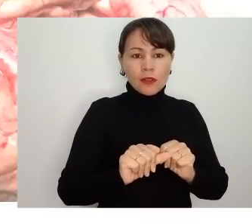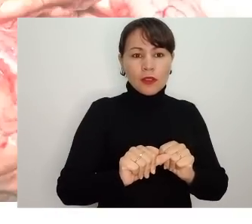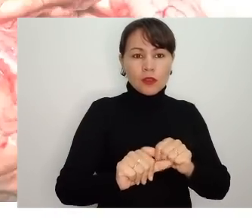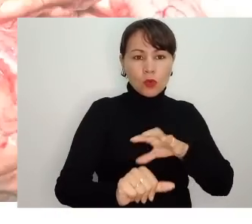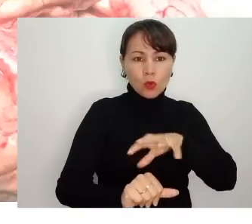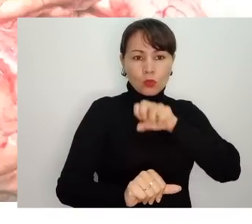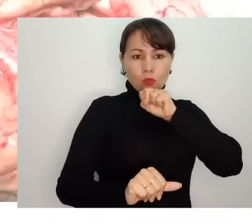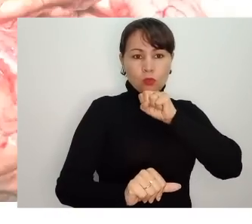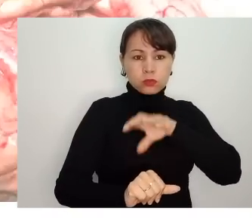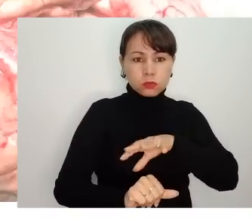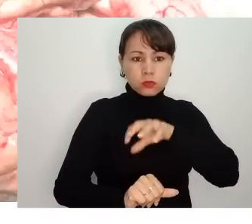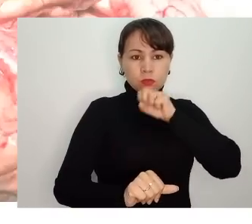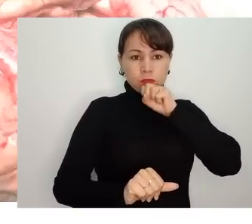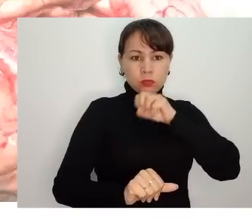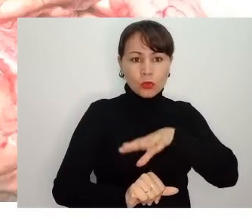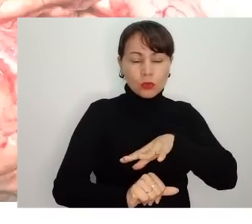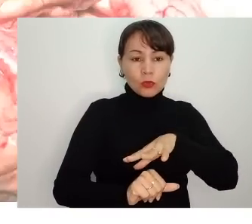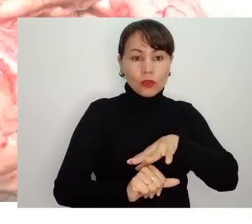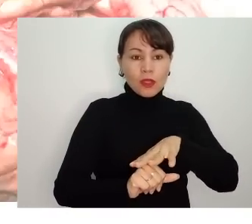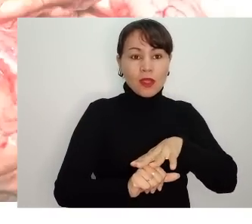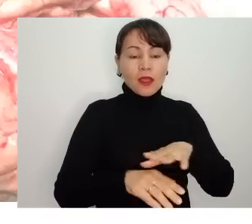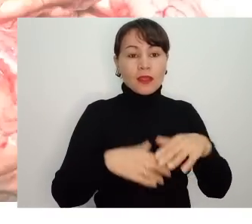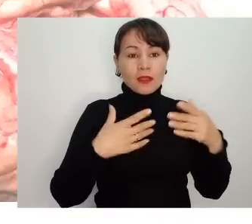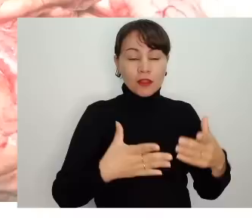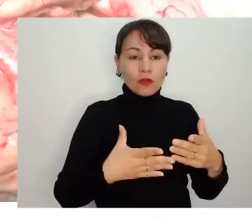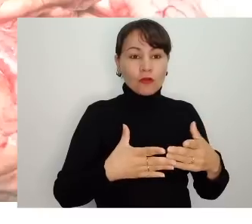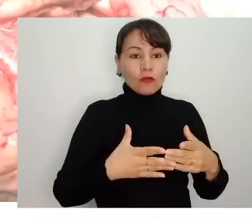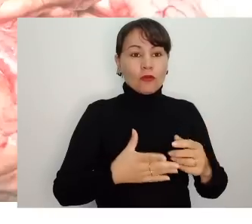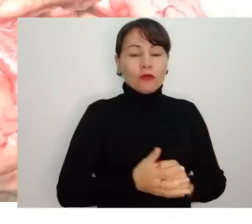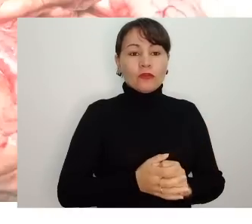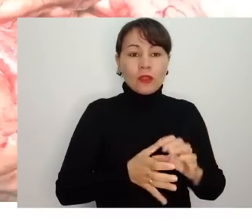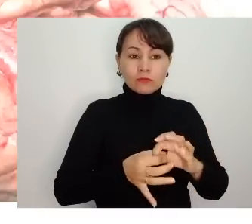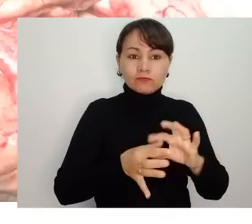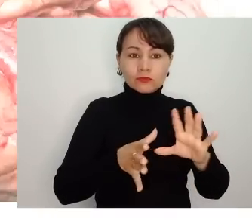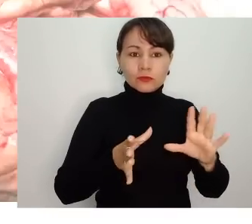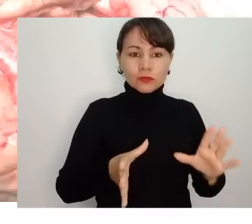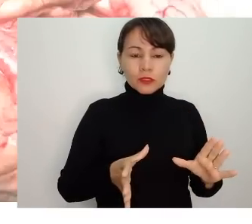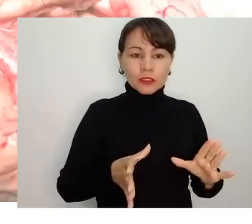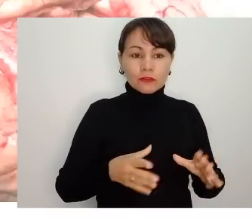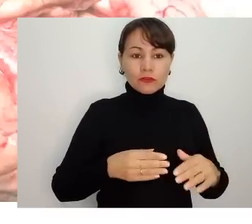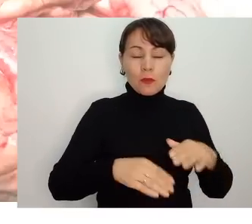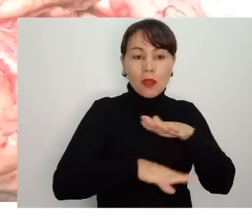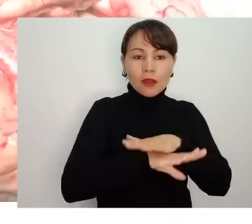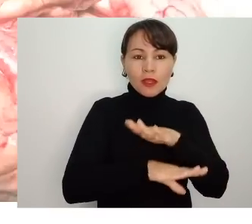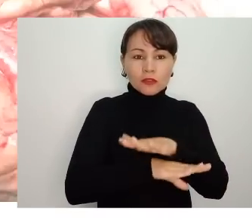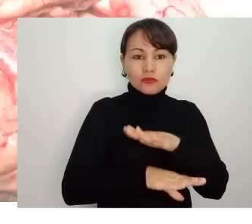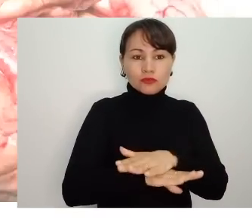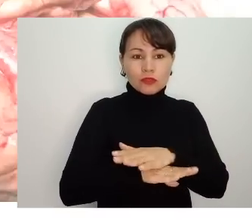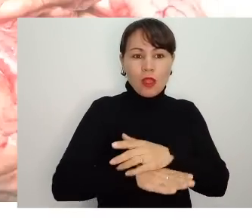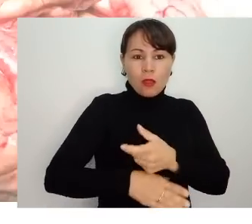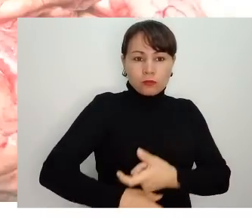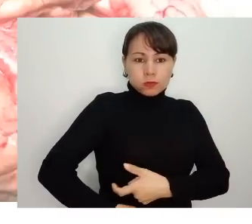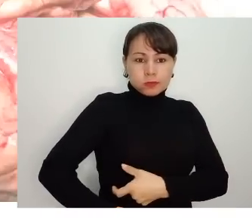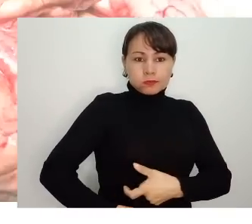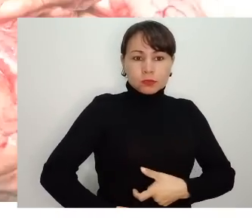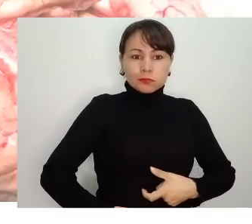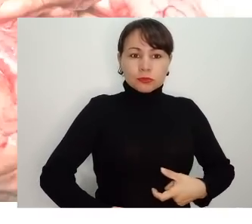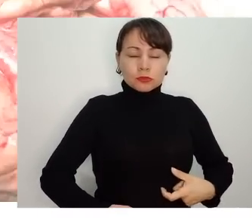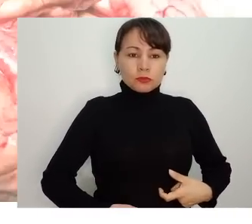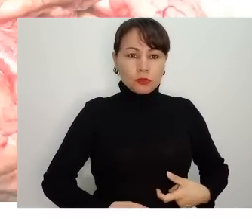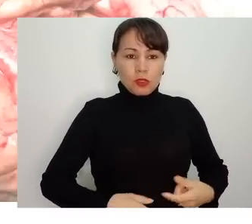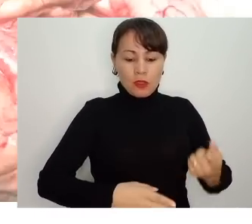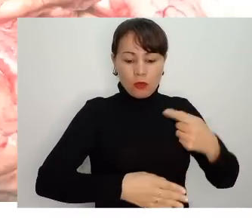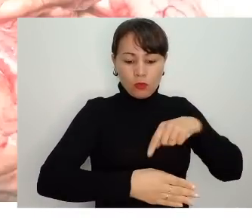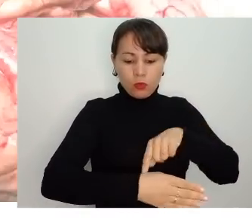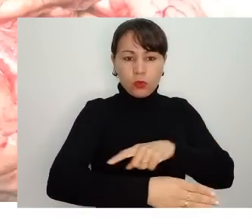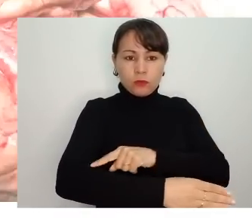hematose, e esse oxigênio, então, ele fica disponível para se ligar nas hemácias e ser transportado